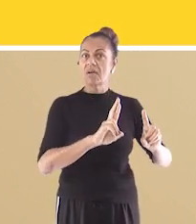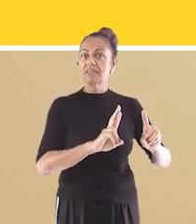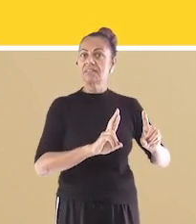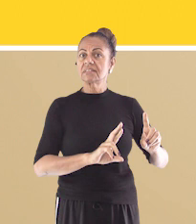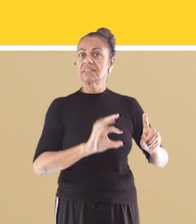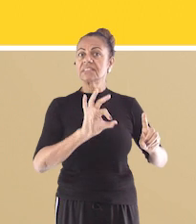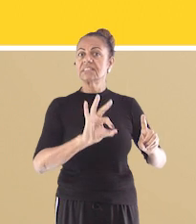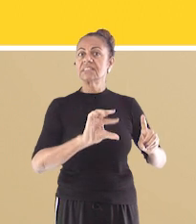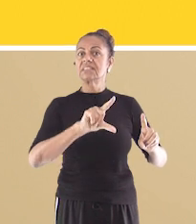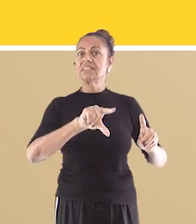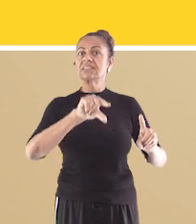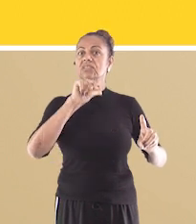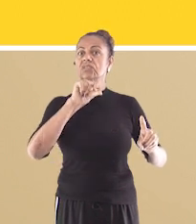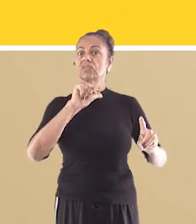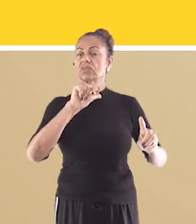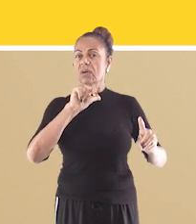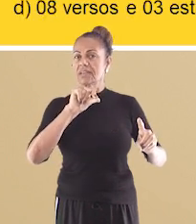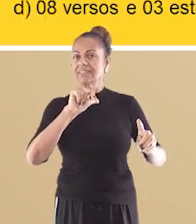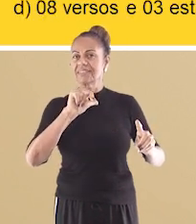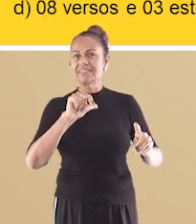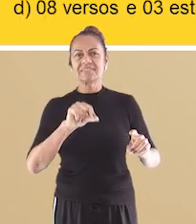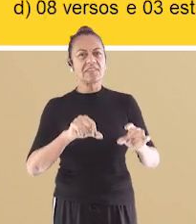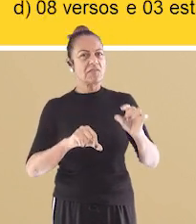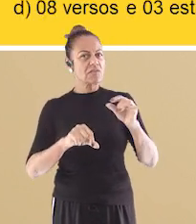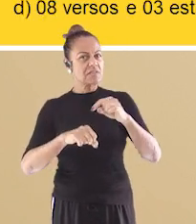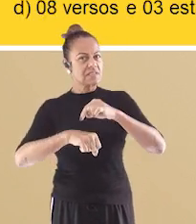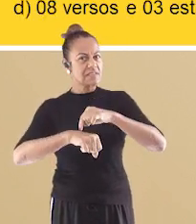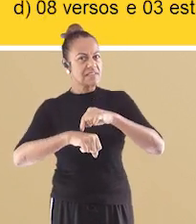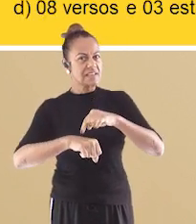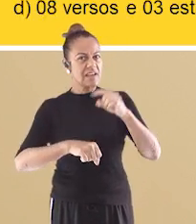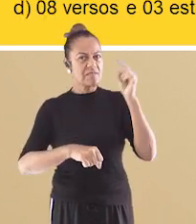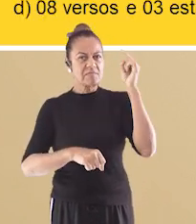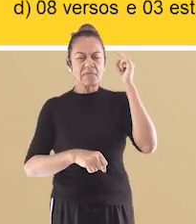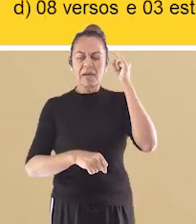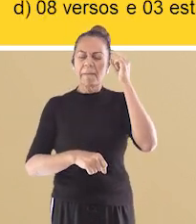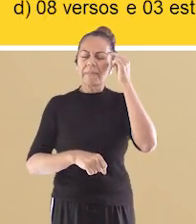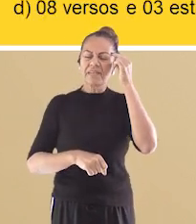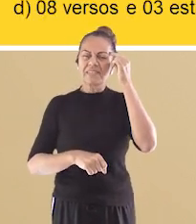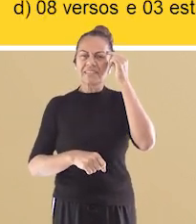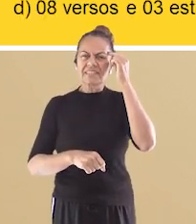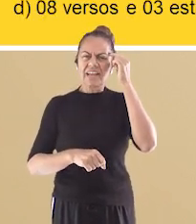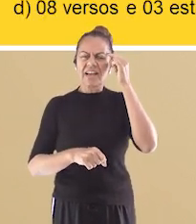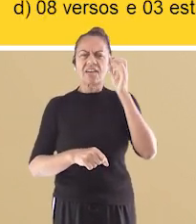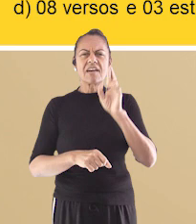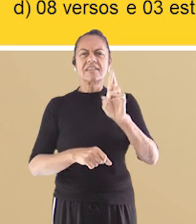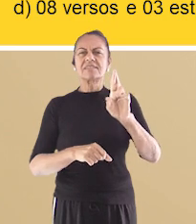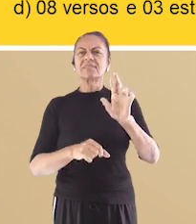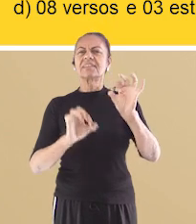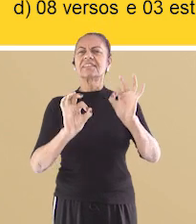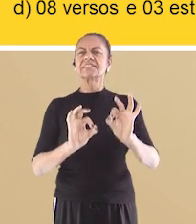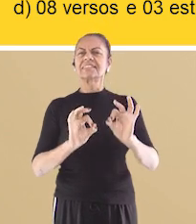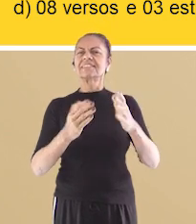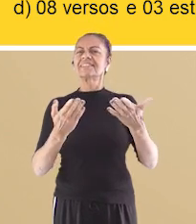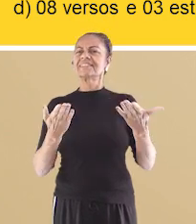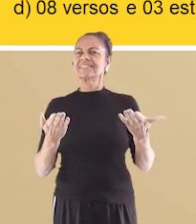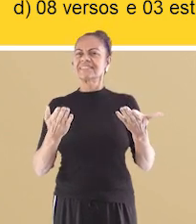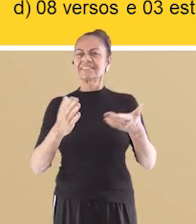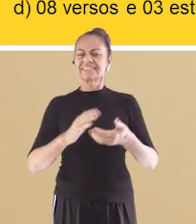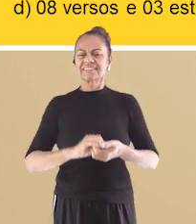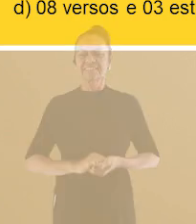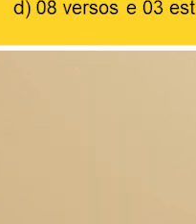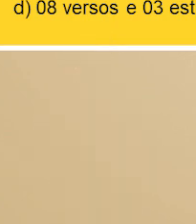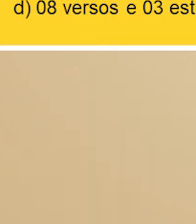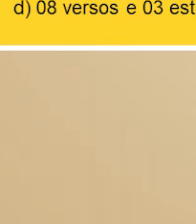e 3 estrofes. Ou letra D. 8 versos e 3 estrofes. Tempo para vocês